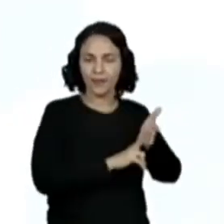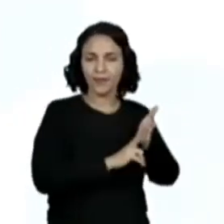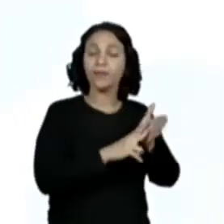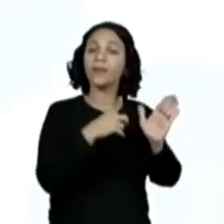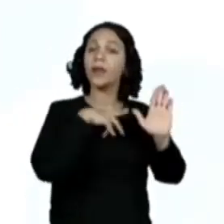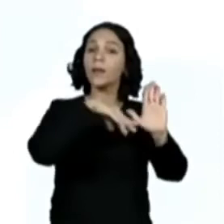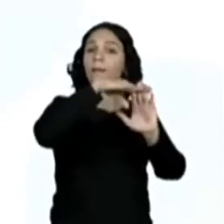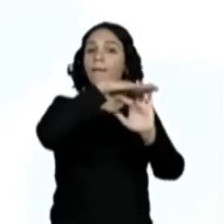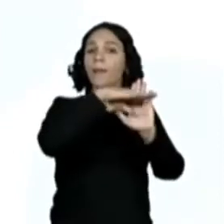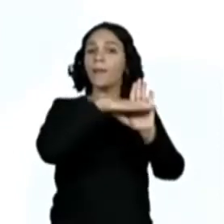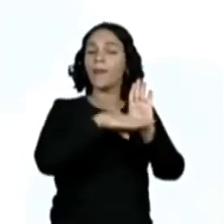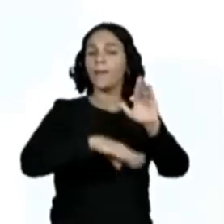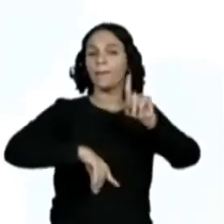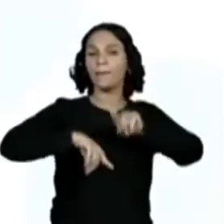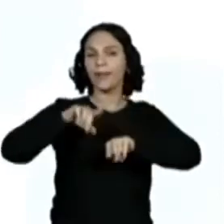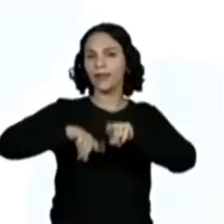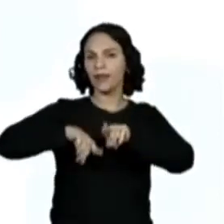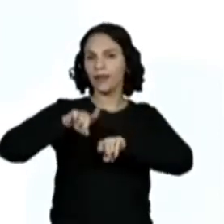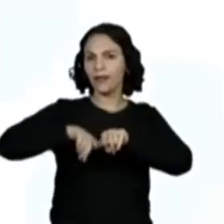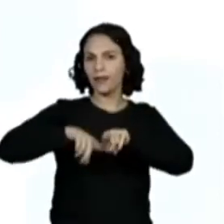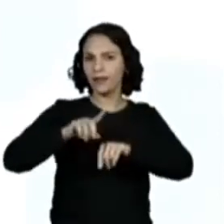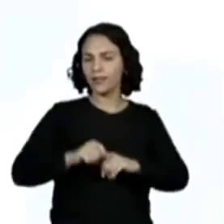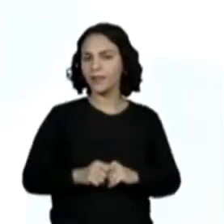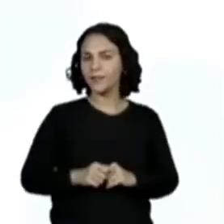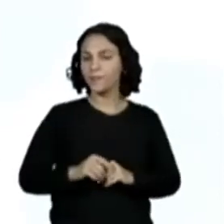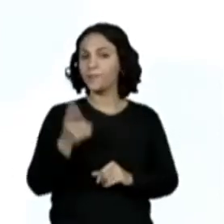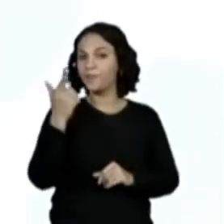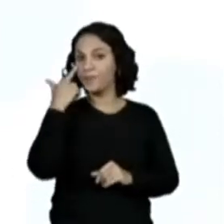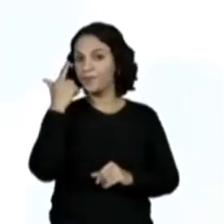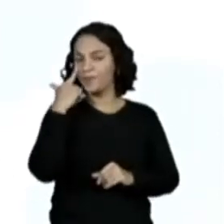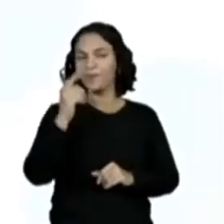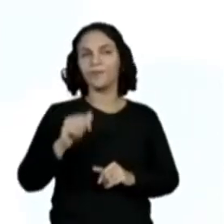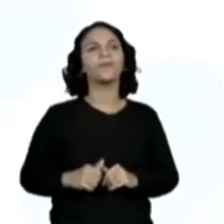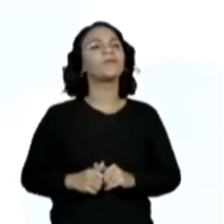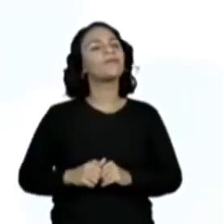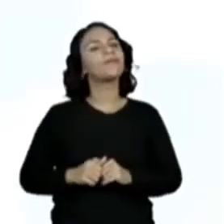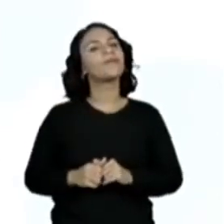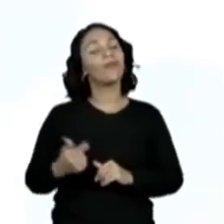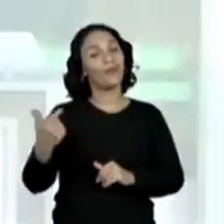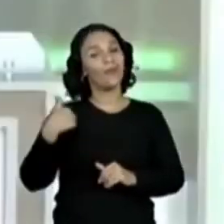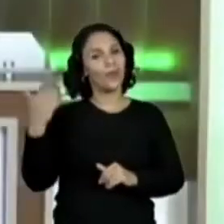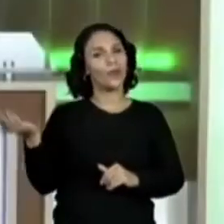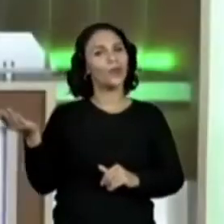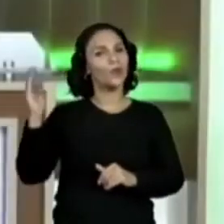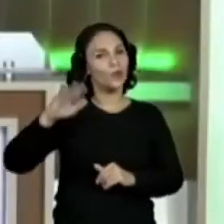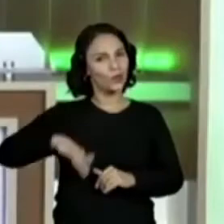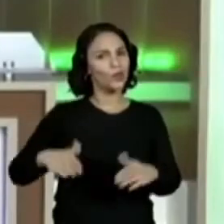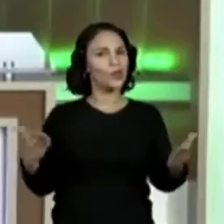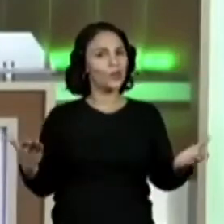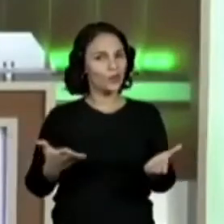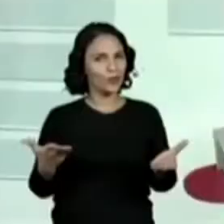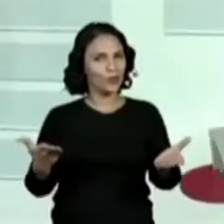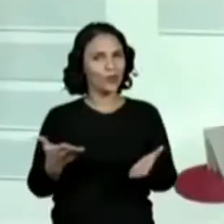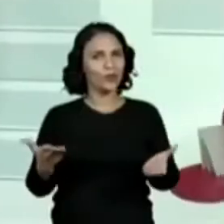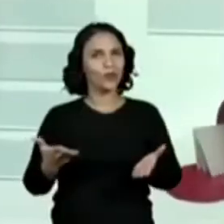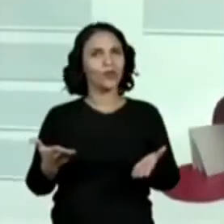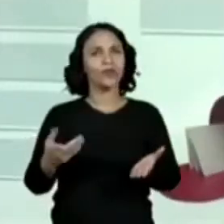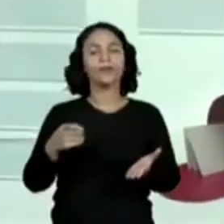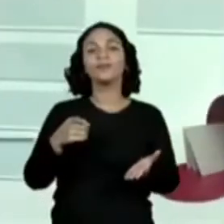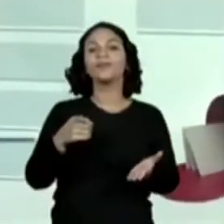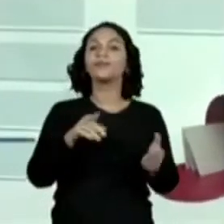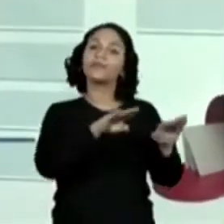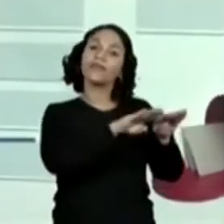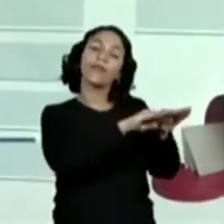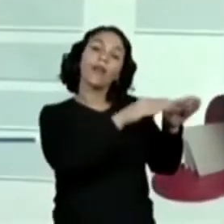para confecção. Vejam, eu trouxe aqui para vocês uma